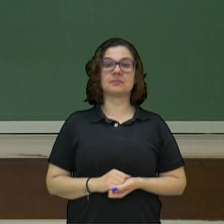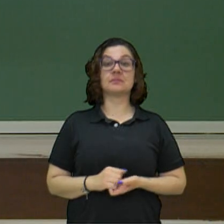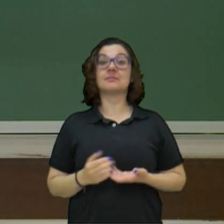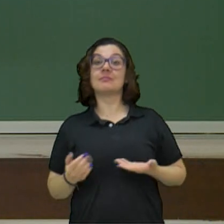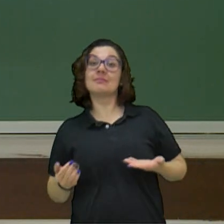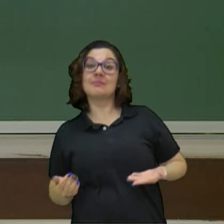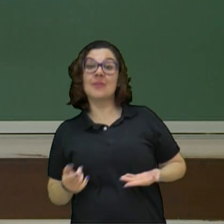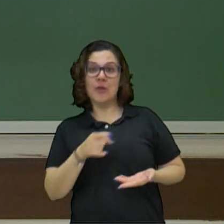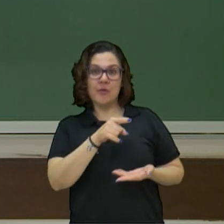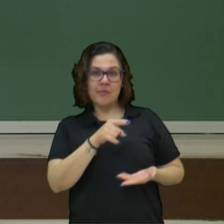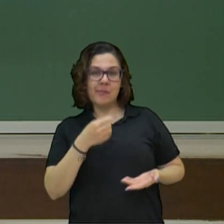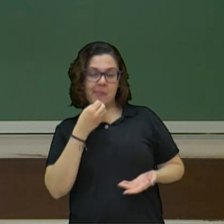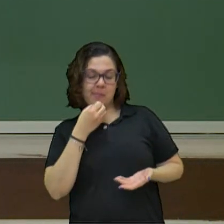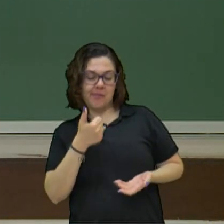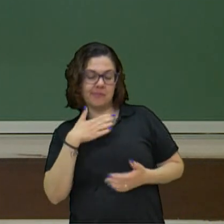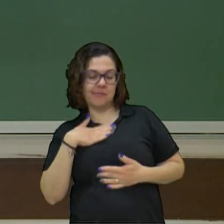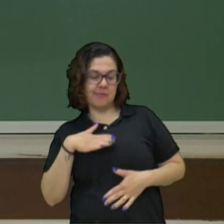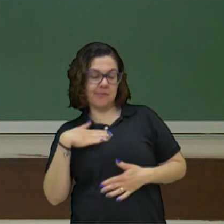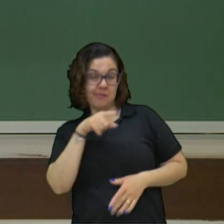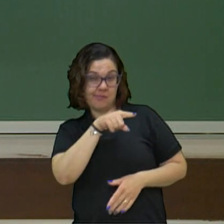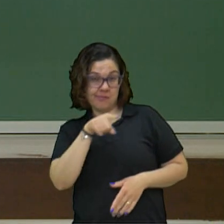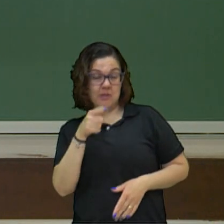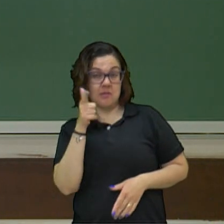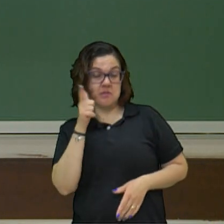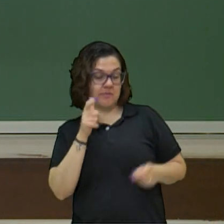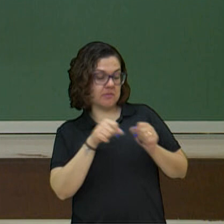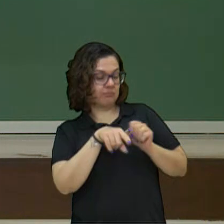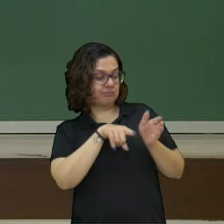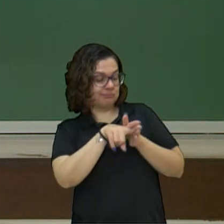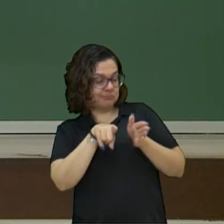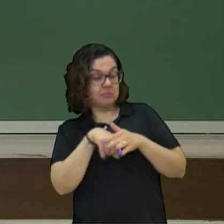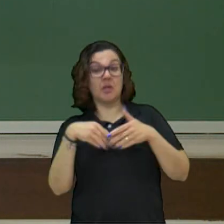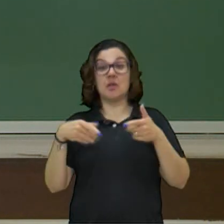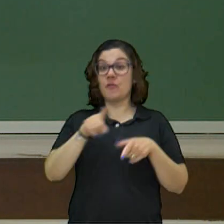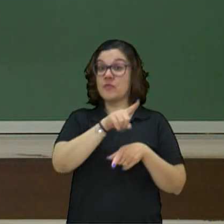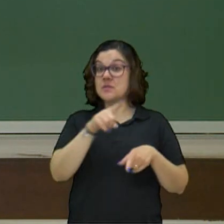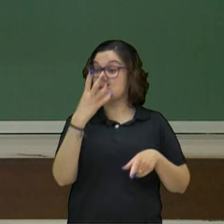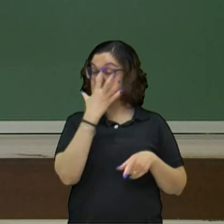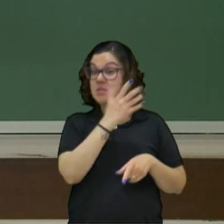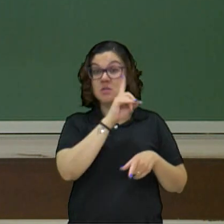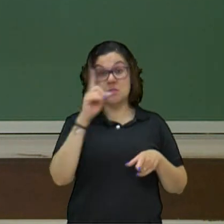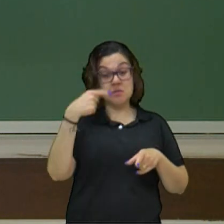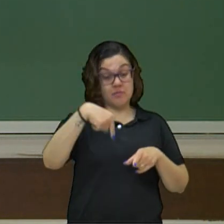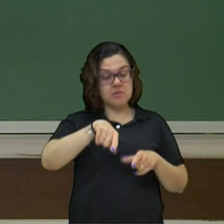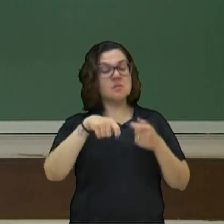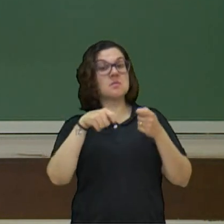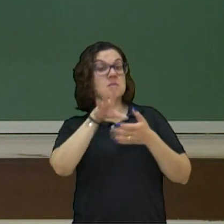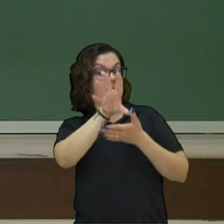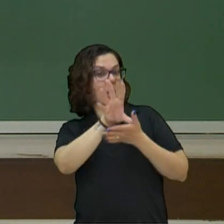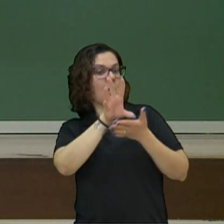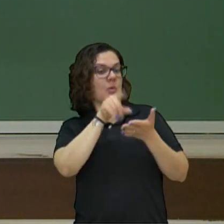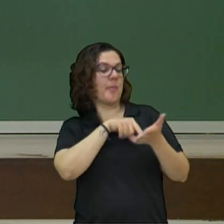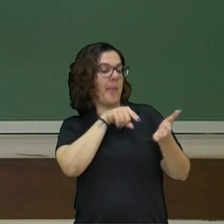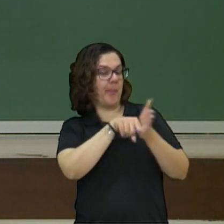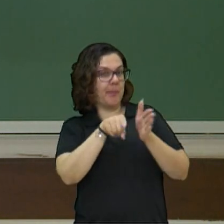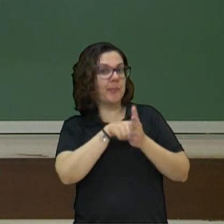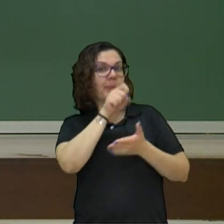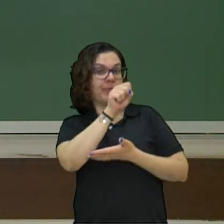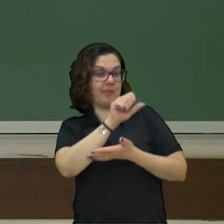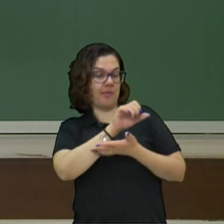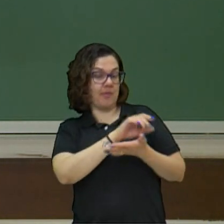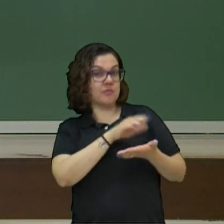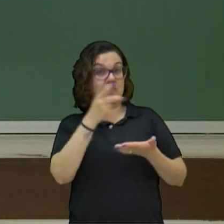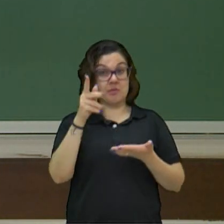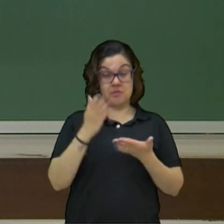tem pessoal beleza foi tranquilo fazer o que isso pessoal mas que se vocês devem copiar importante que você copie o coiso as